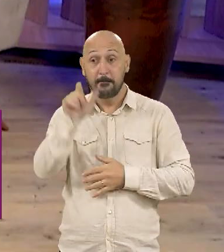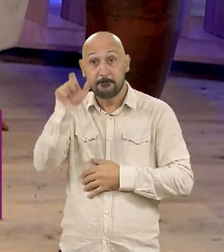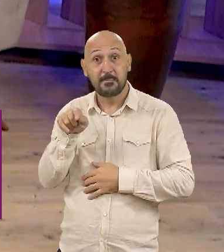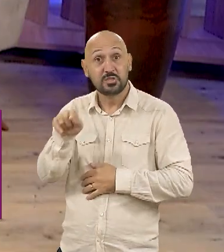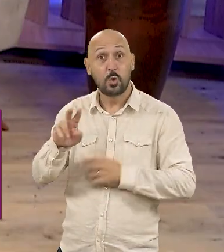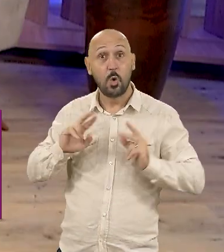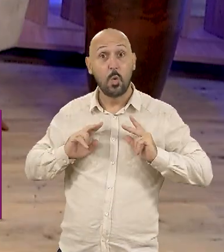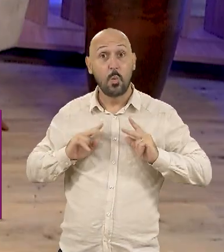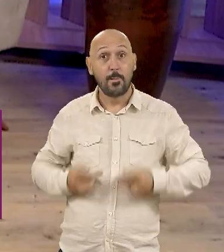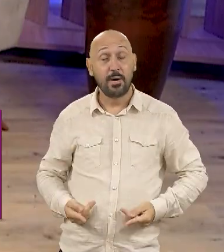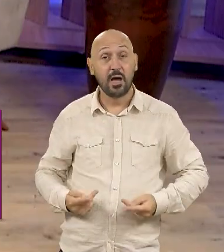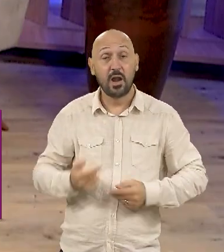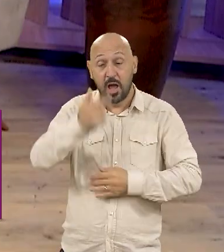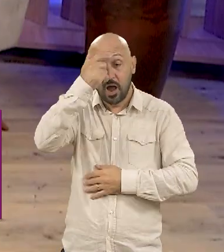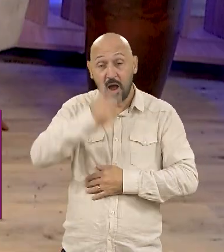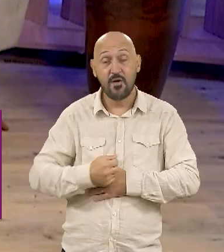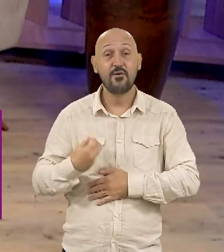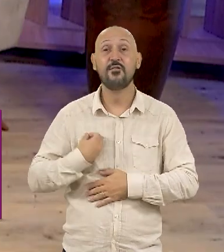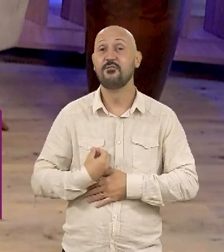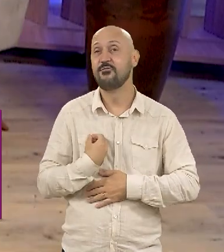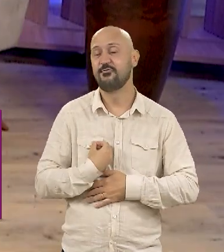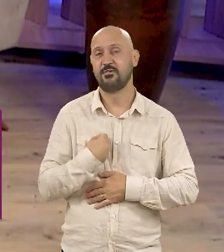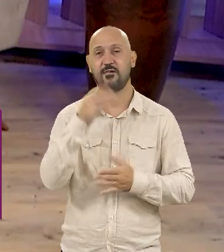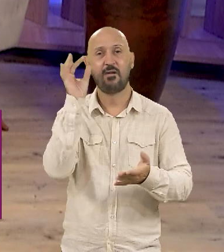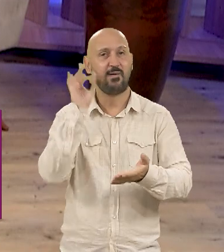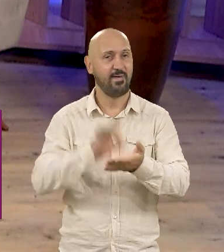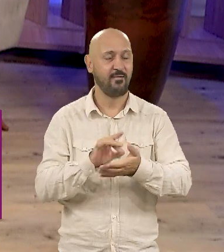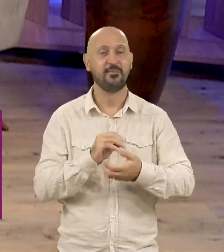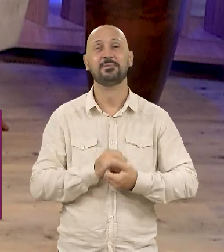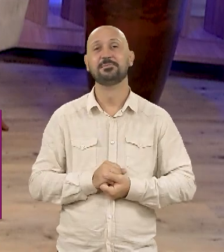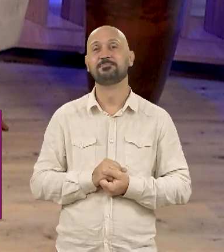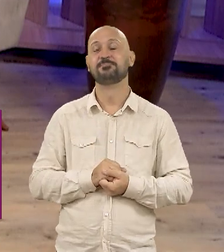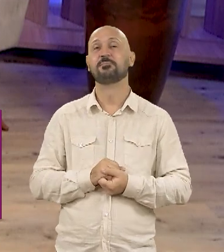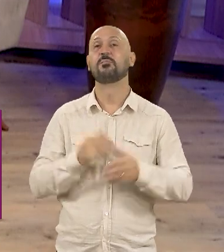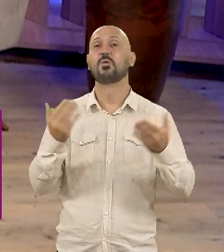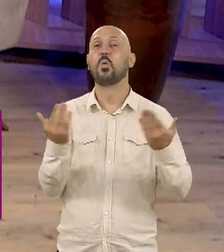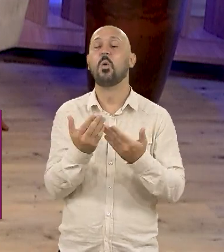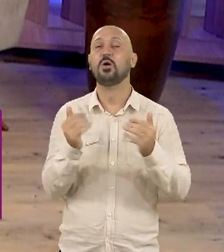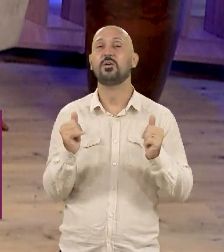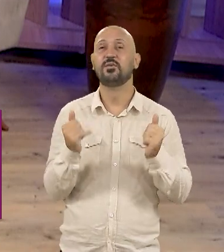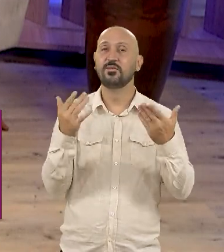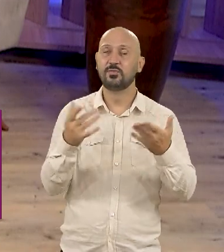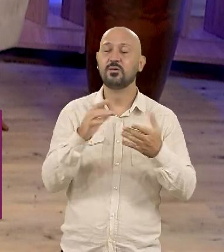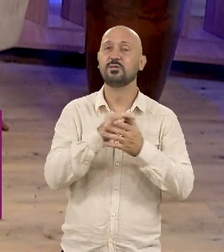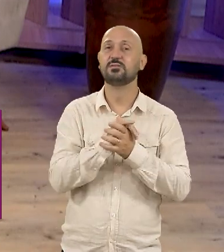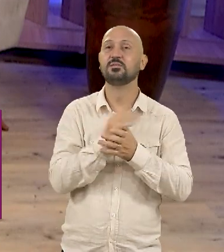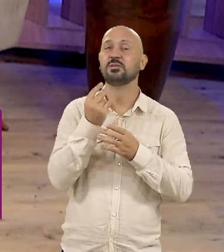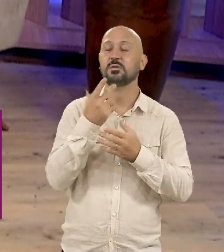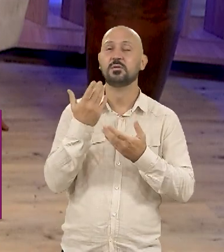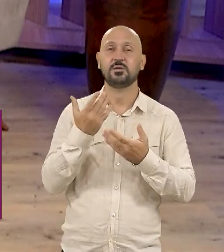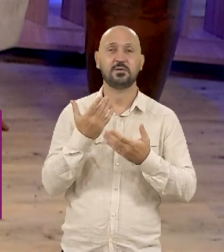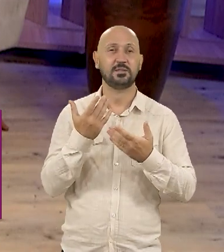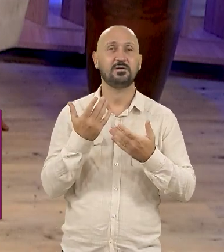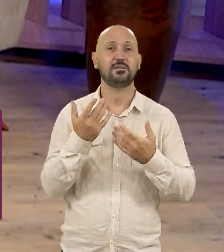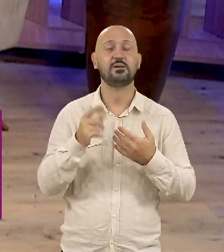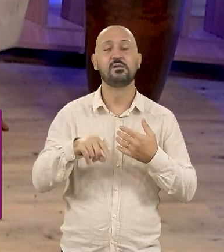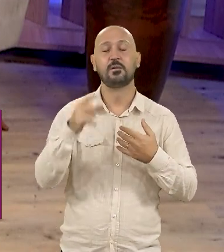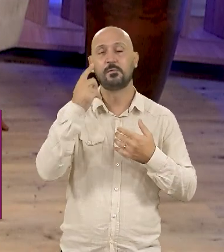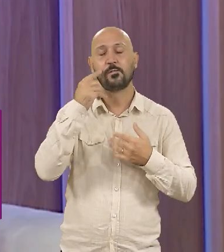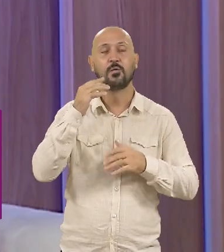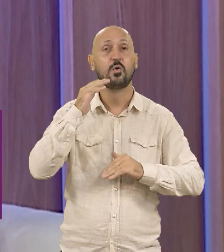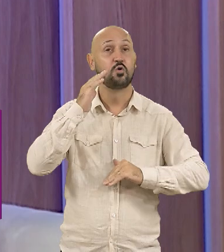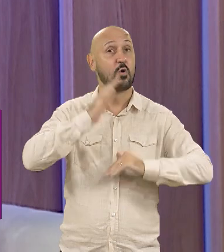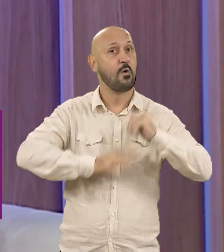humano ali, né? Então eles têm essa função de ser hiperrealista. Hoje o mercado está extremamente aquecido, né? Os